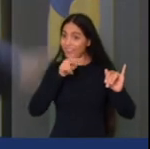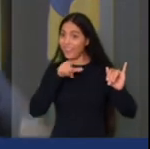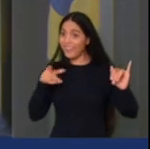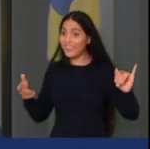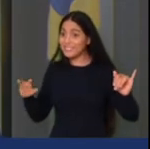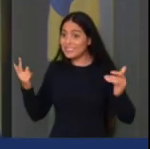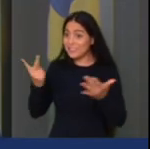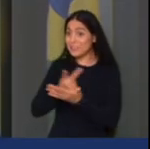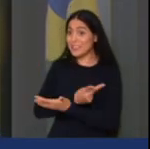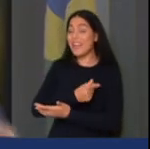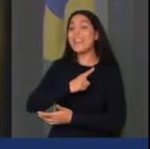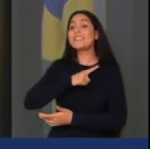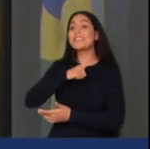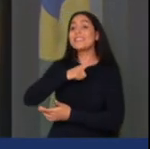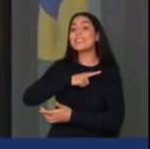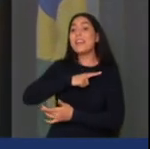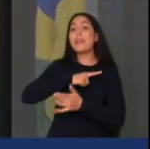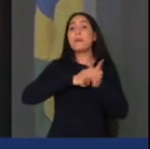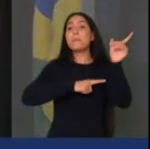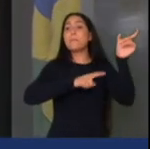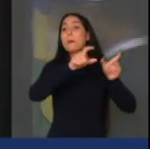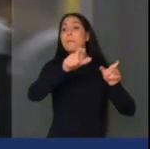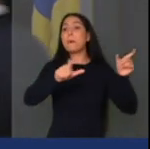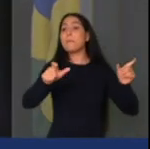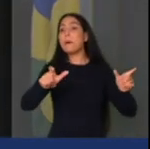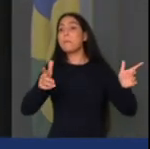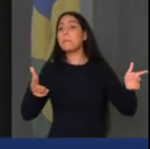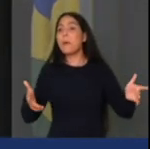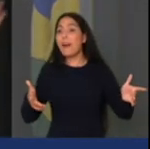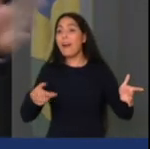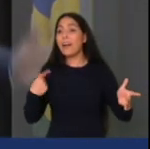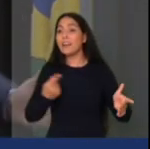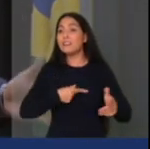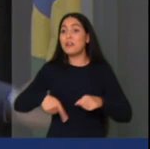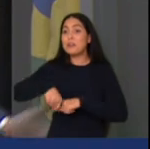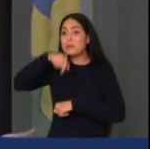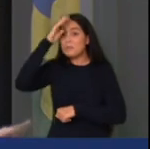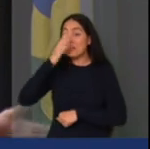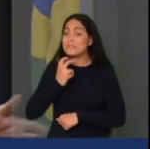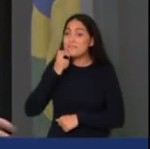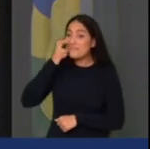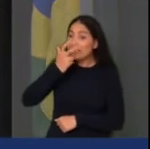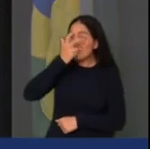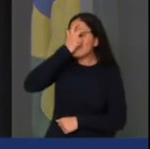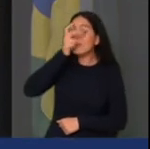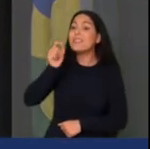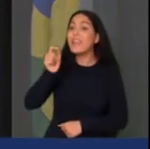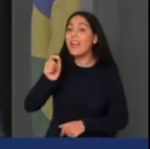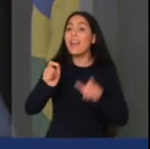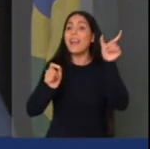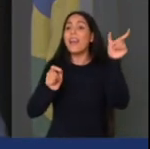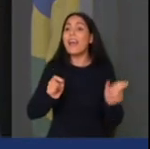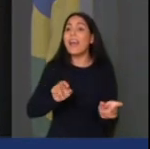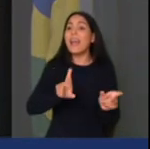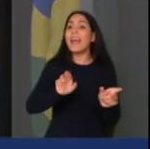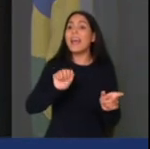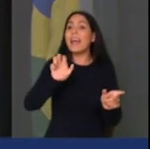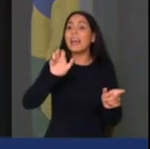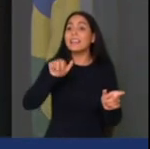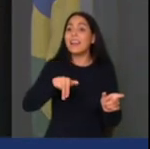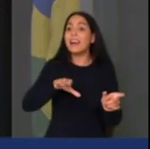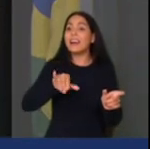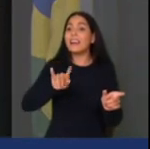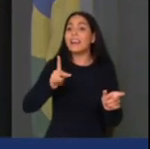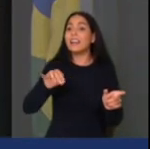figuras que envergonha o nosso país no picadeiro Renan Calheiros mais sujo que pau de galinheiro